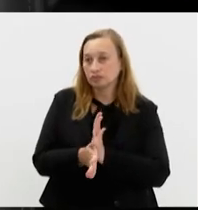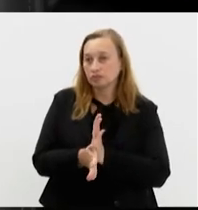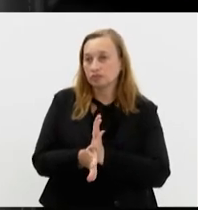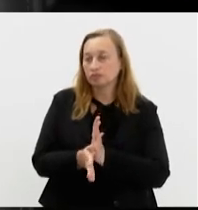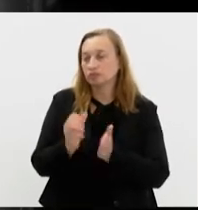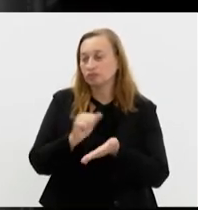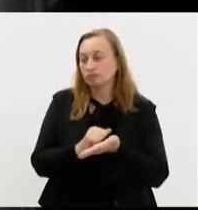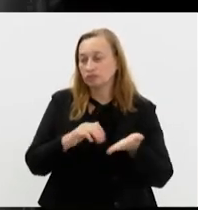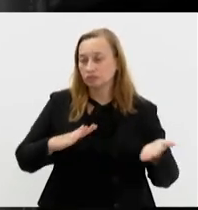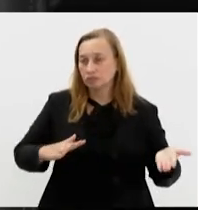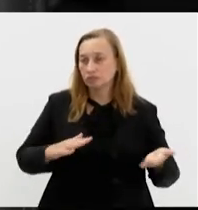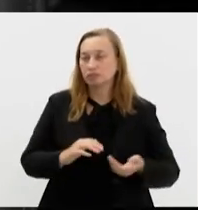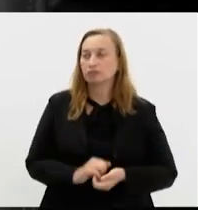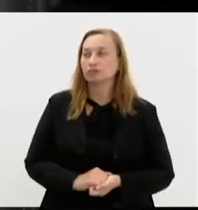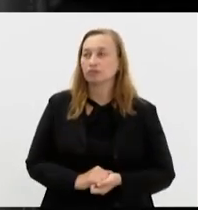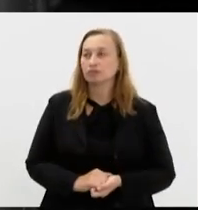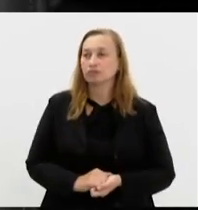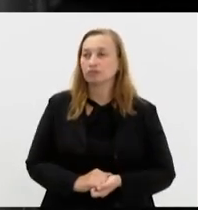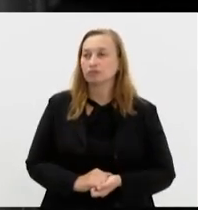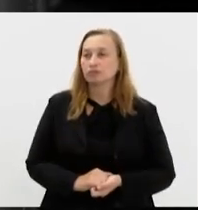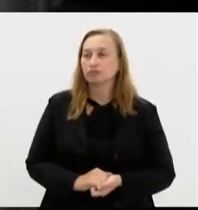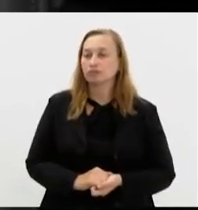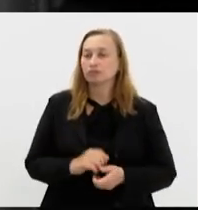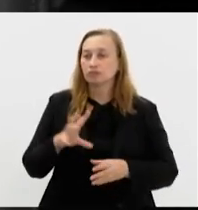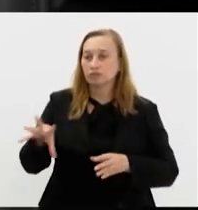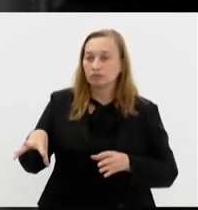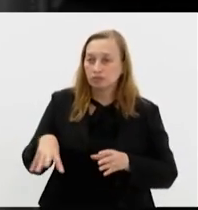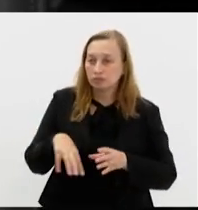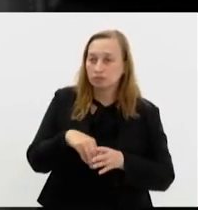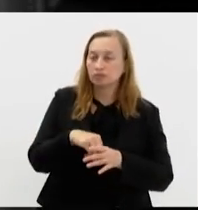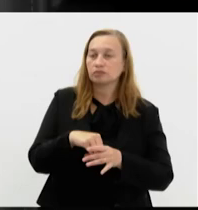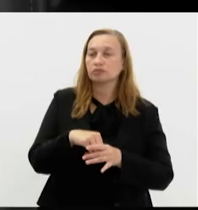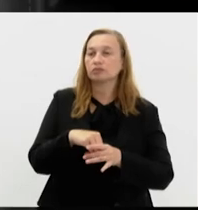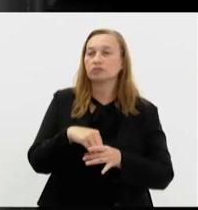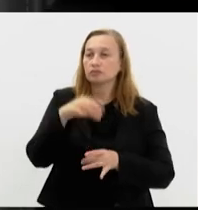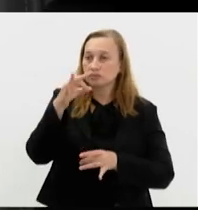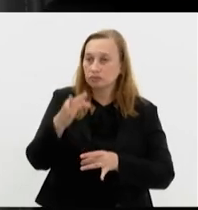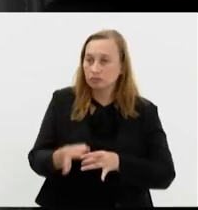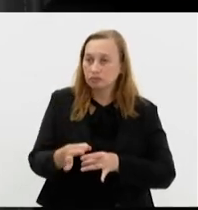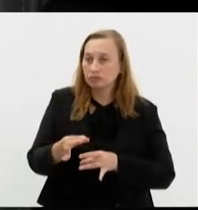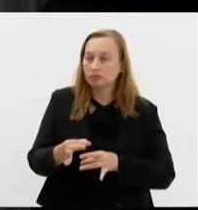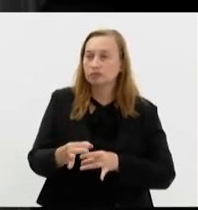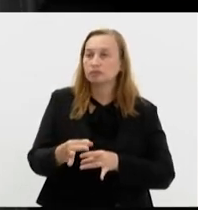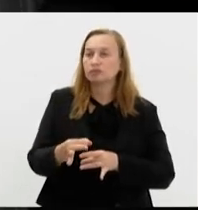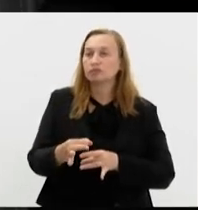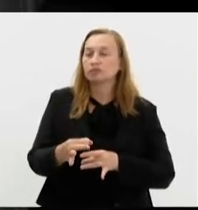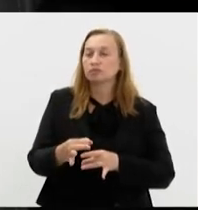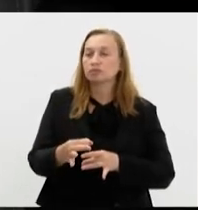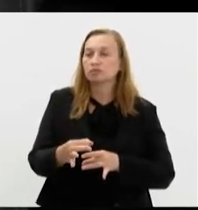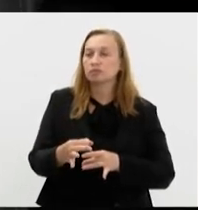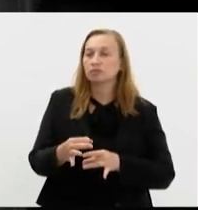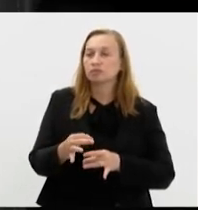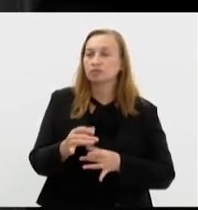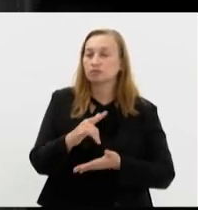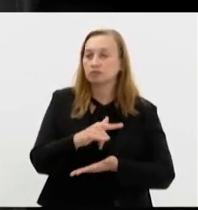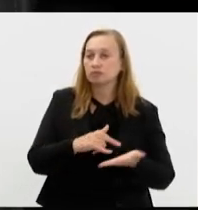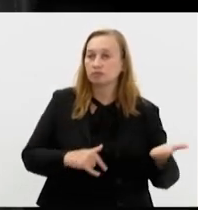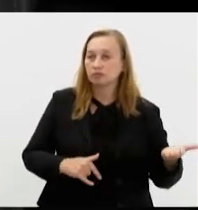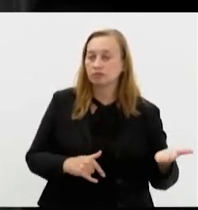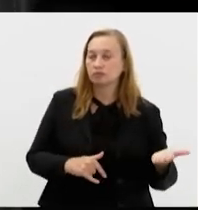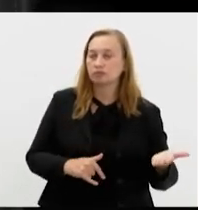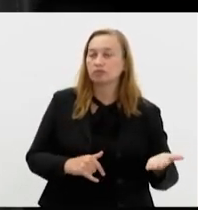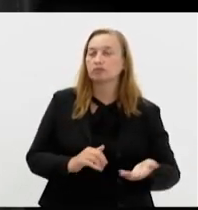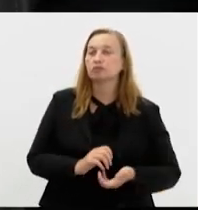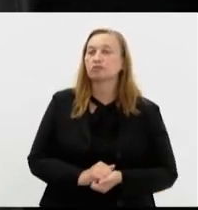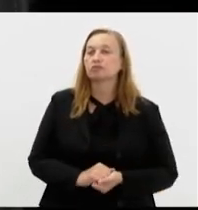atividades devem constar expressamente na prestação de contas inclusive se se